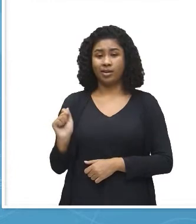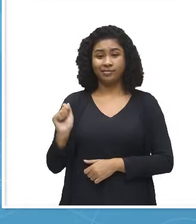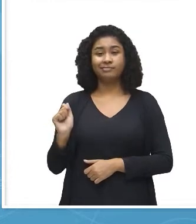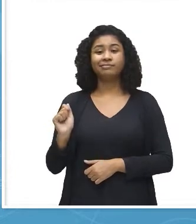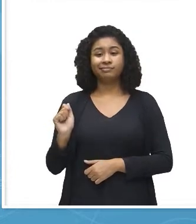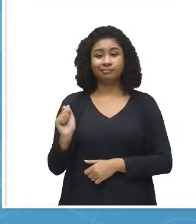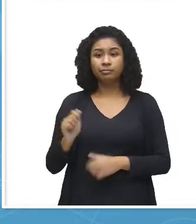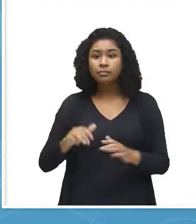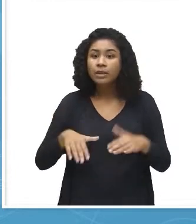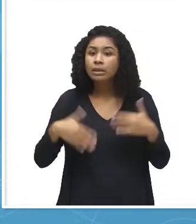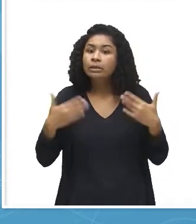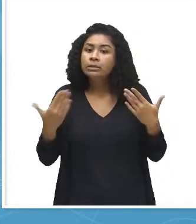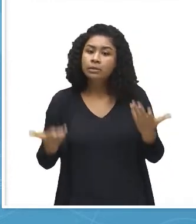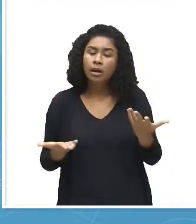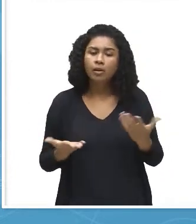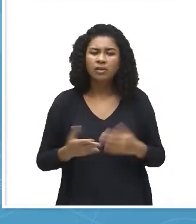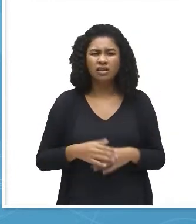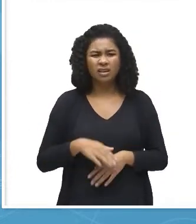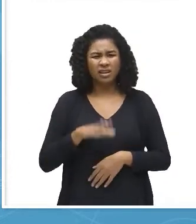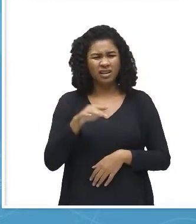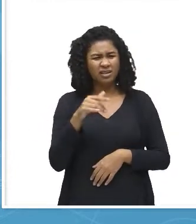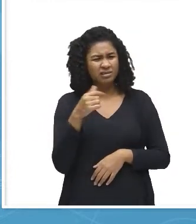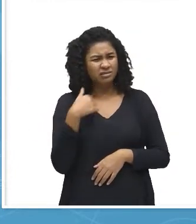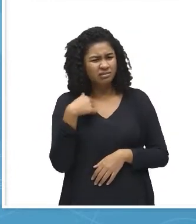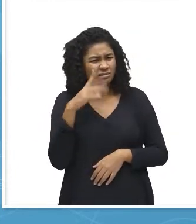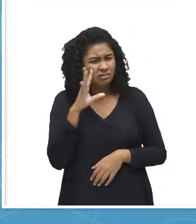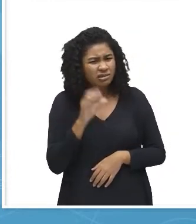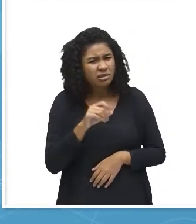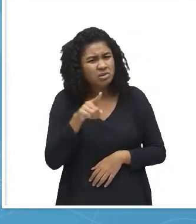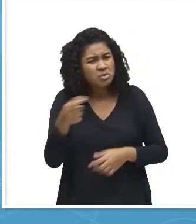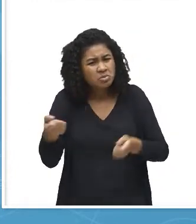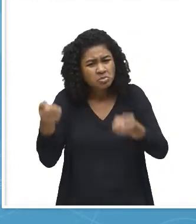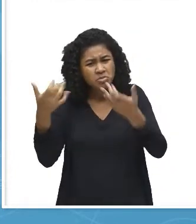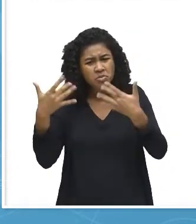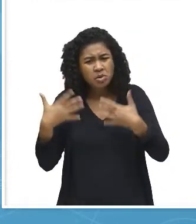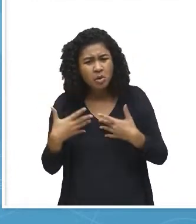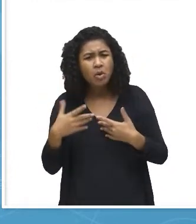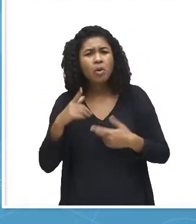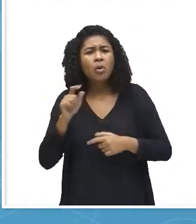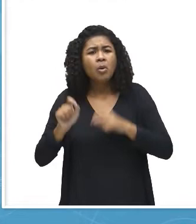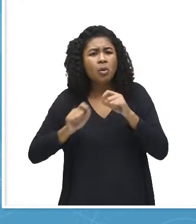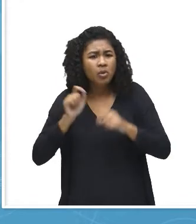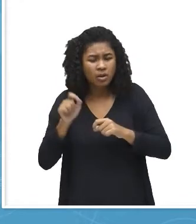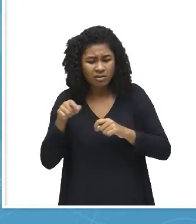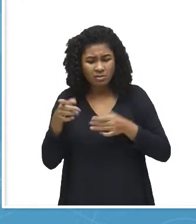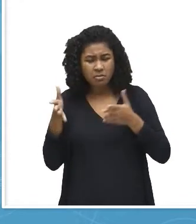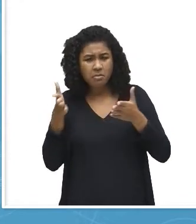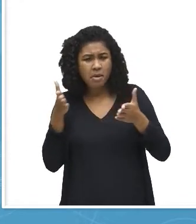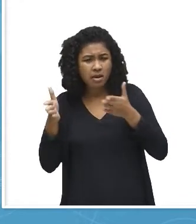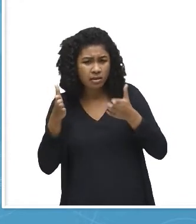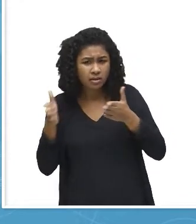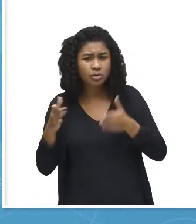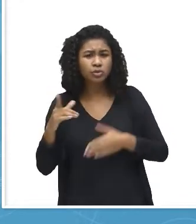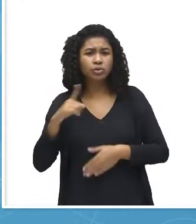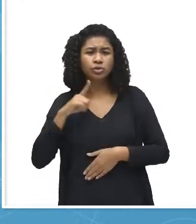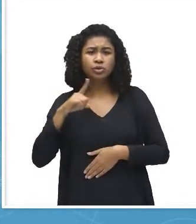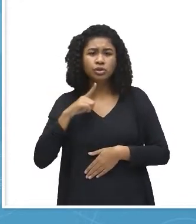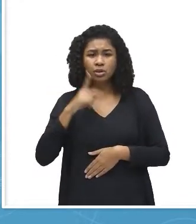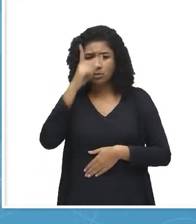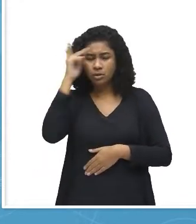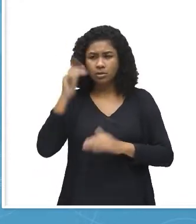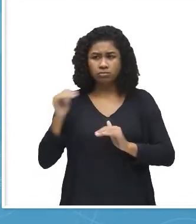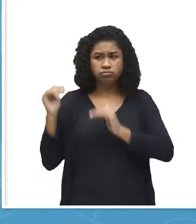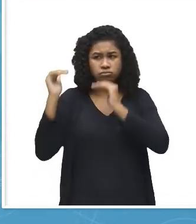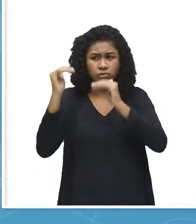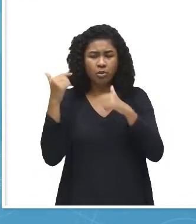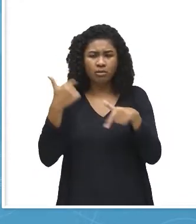meio que, professor, eu não estou entendendo. O senhor acabou de falar para a gente que nessa época os burgueses, os